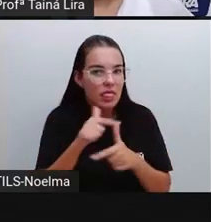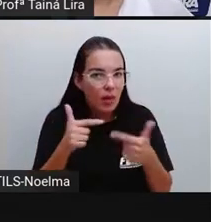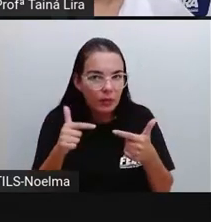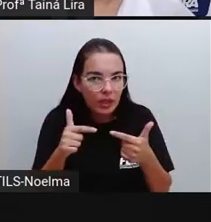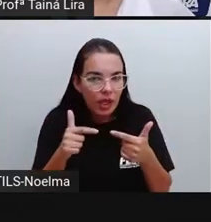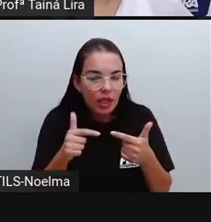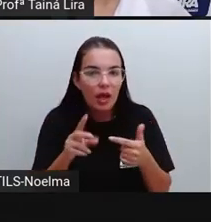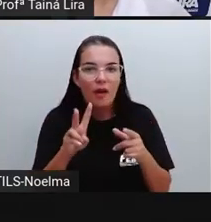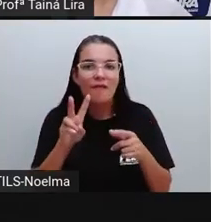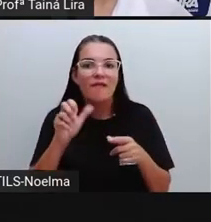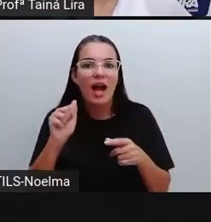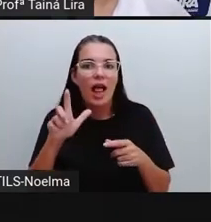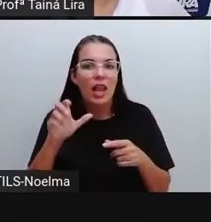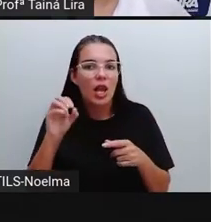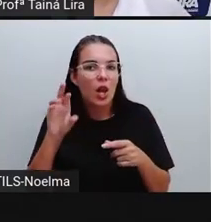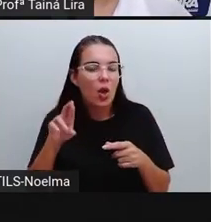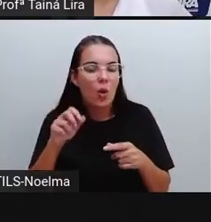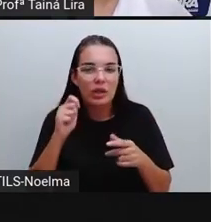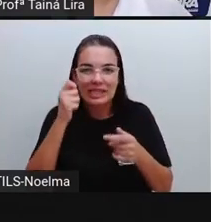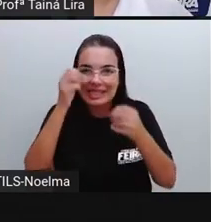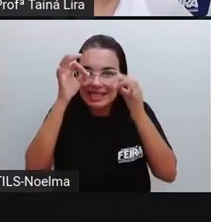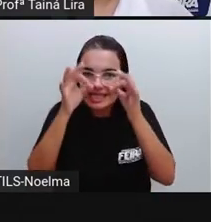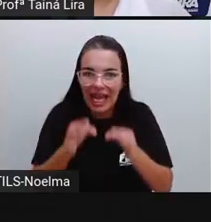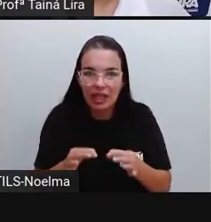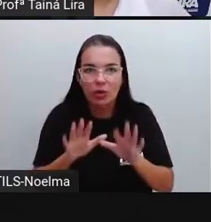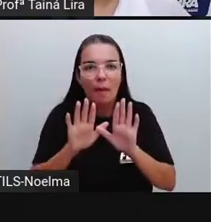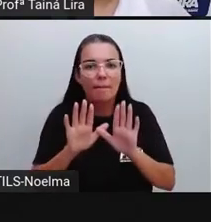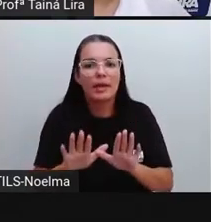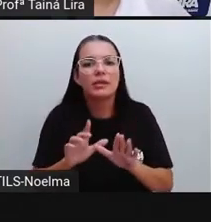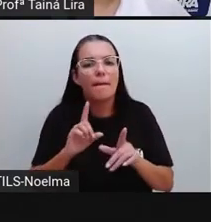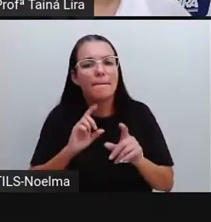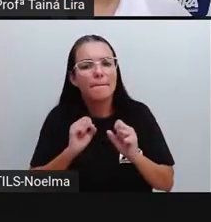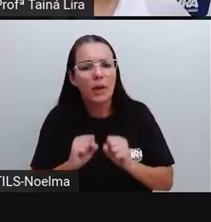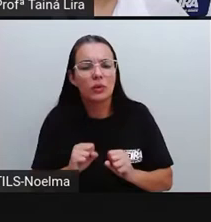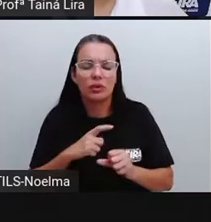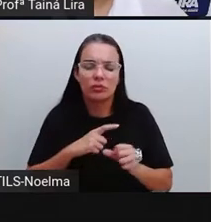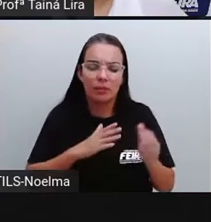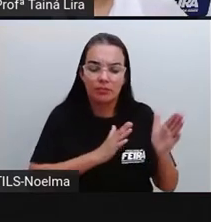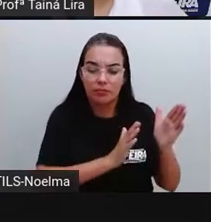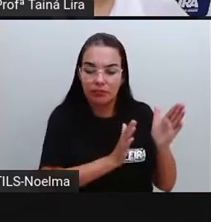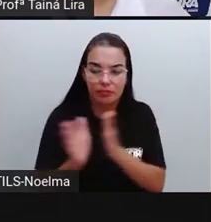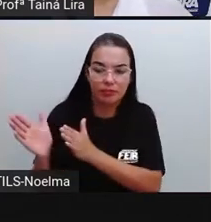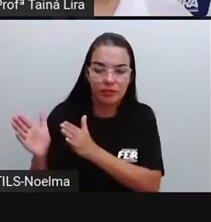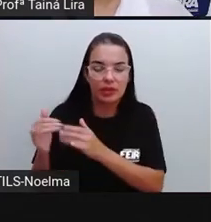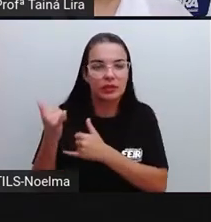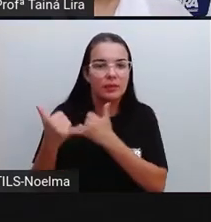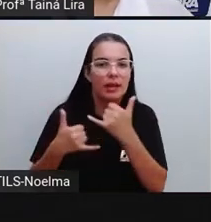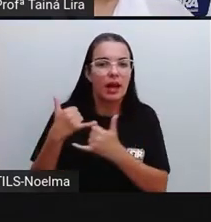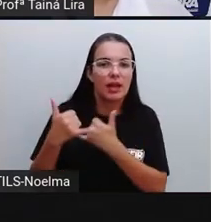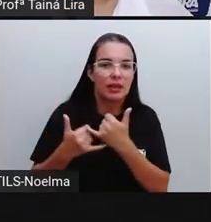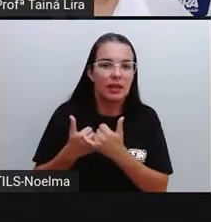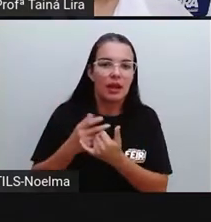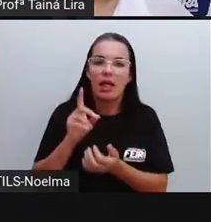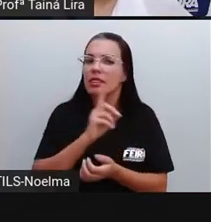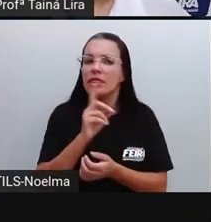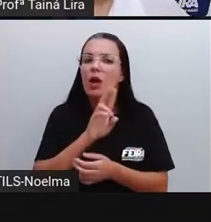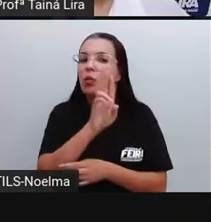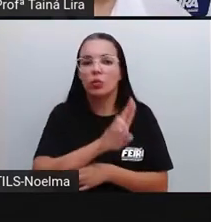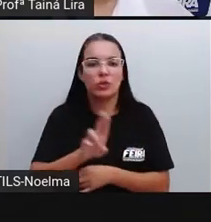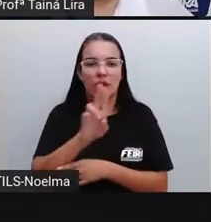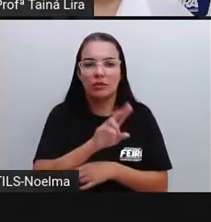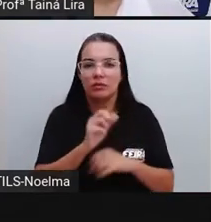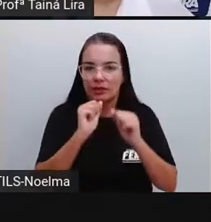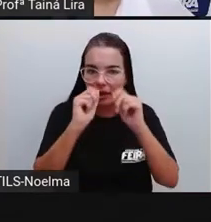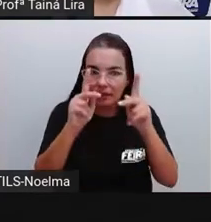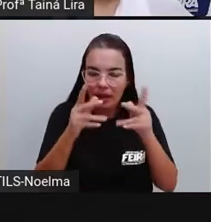exato, mas pode mudar aí alguns jogos, né? Os rumos de alguns jogos. E a gente não vai